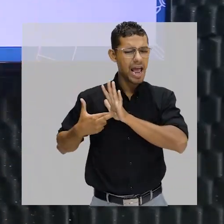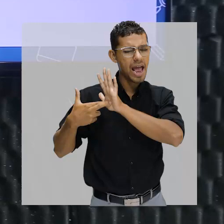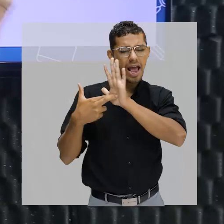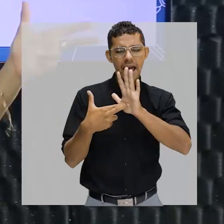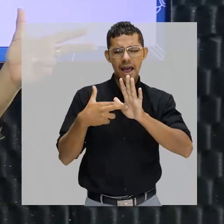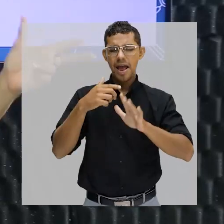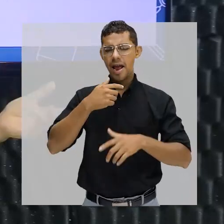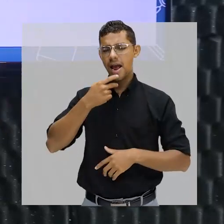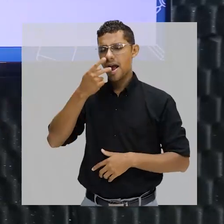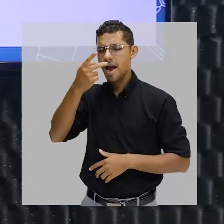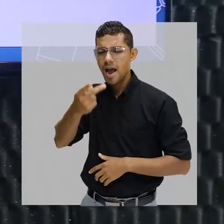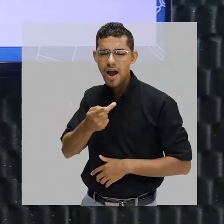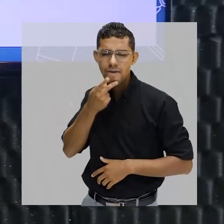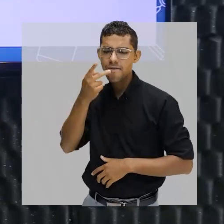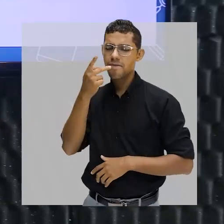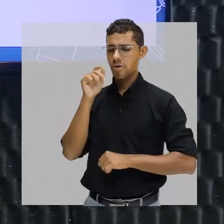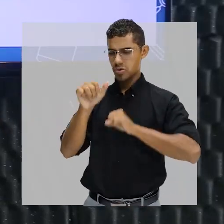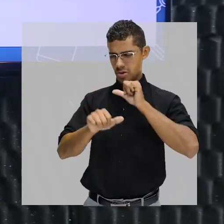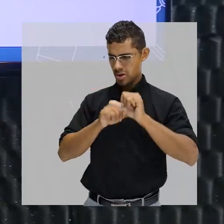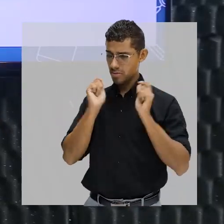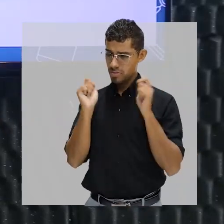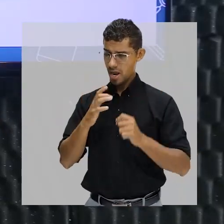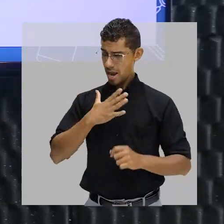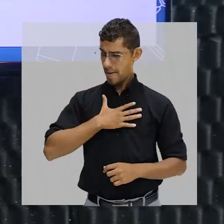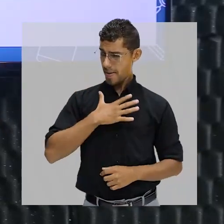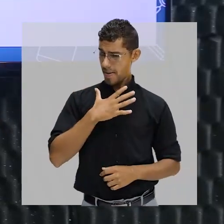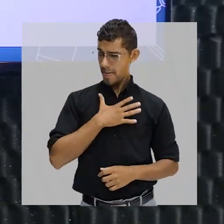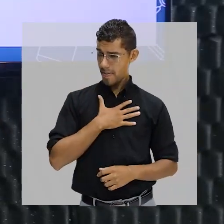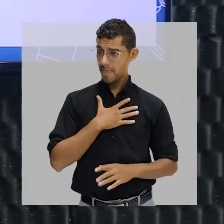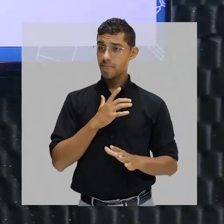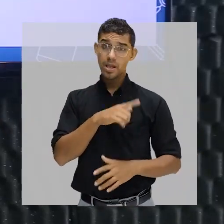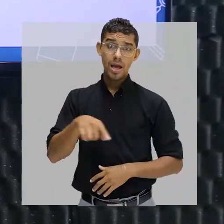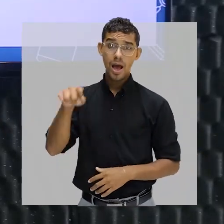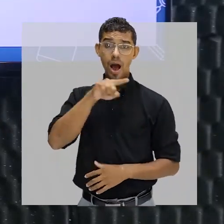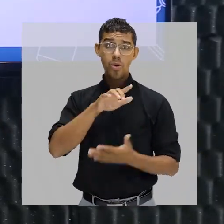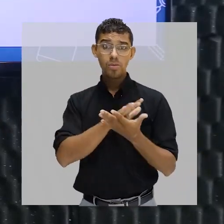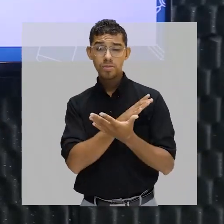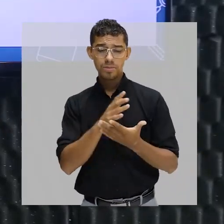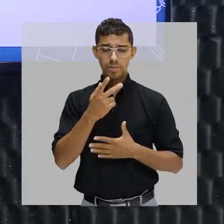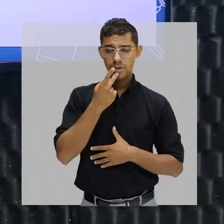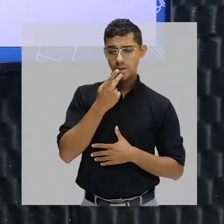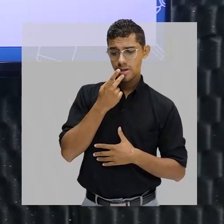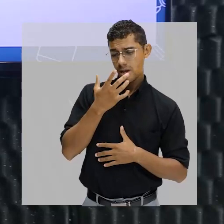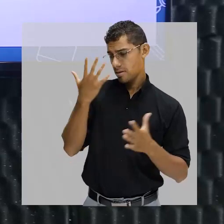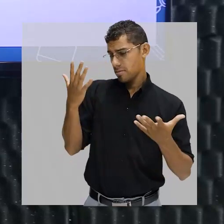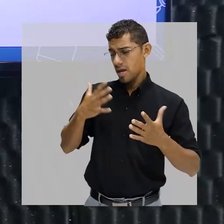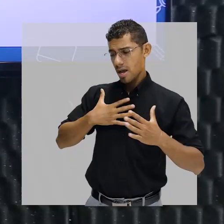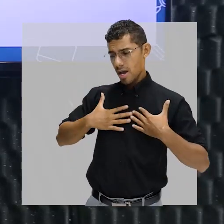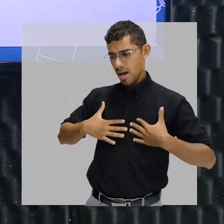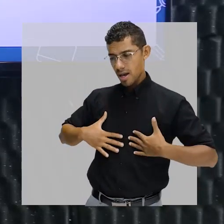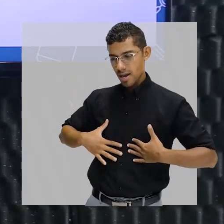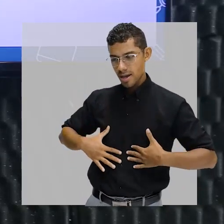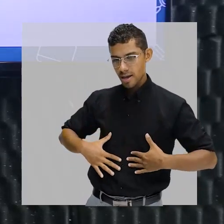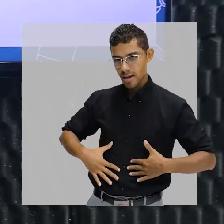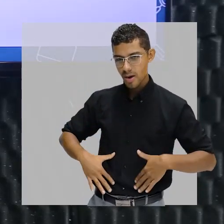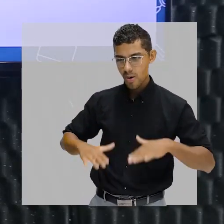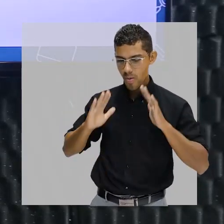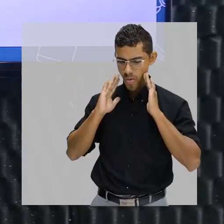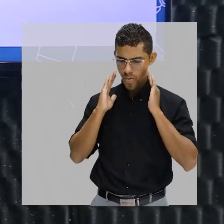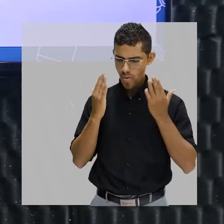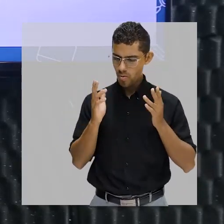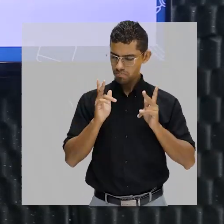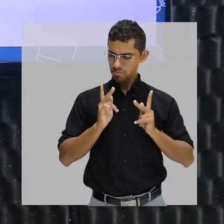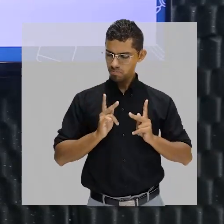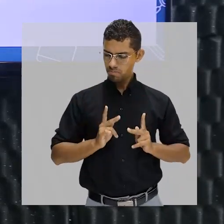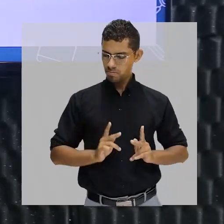eu mudo o tom da voz. Esse é meu jeito. E você? Tem pessoas que são mais calmas. São mais centradas,